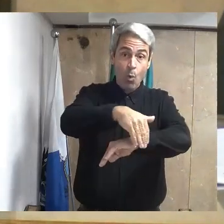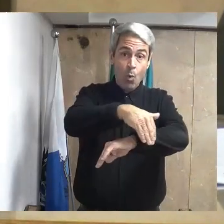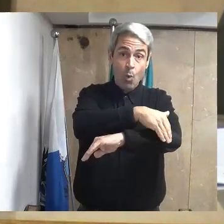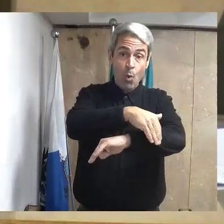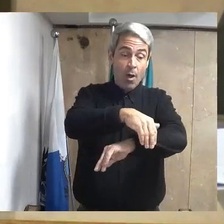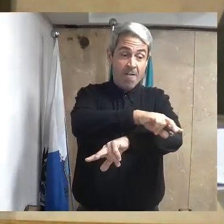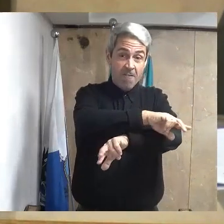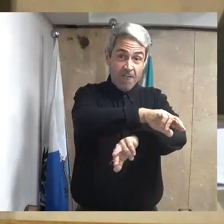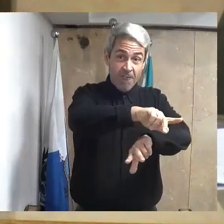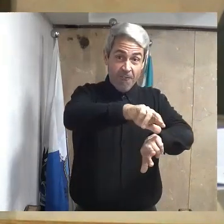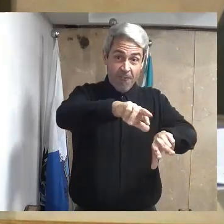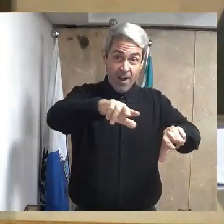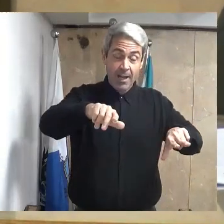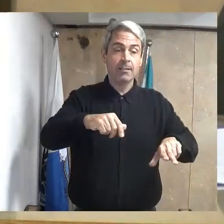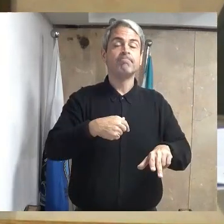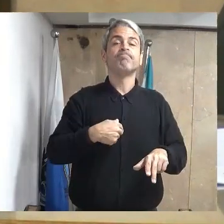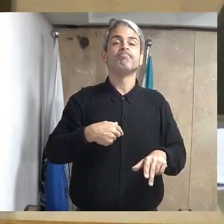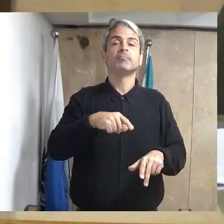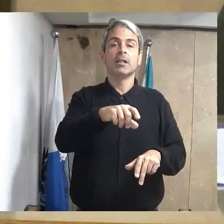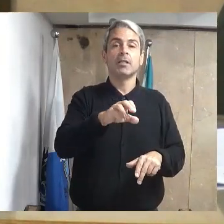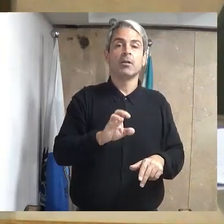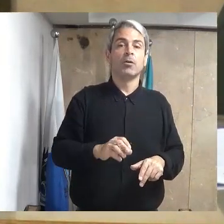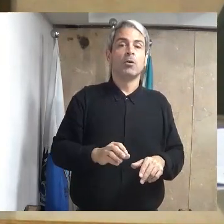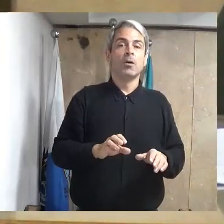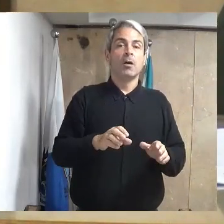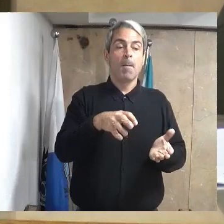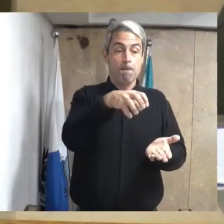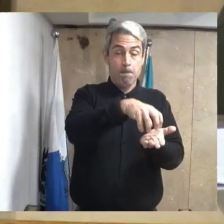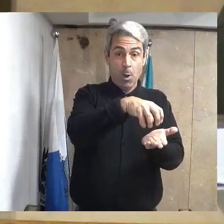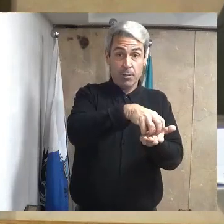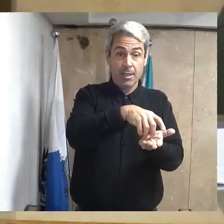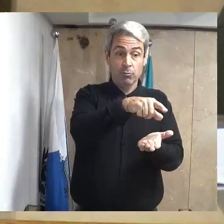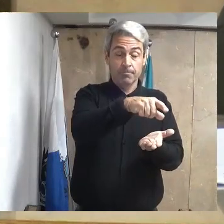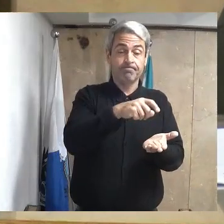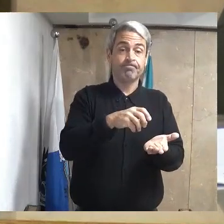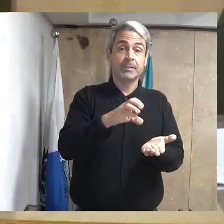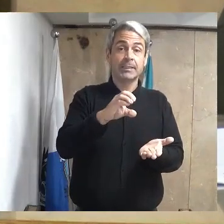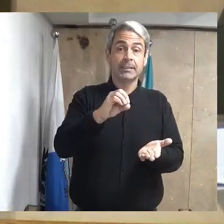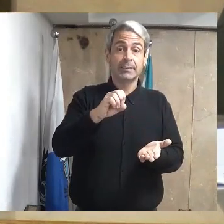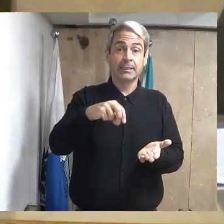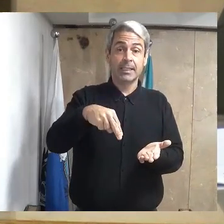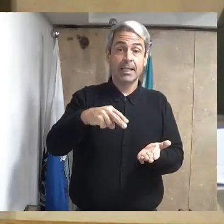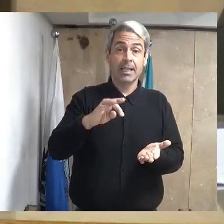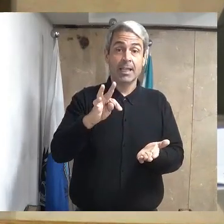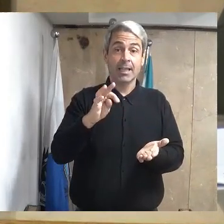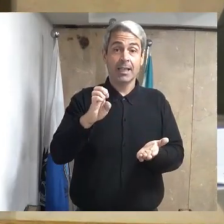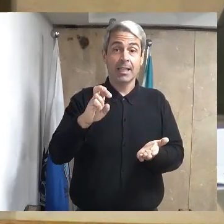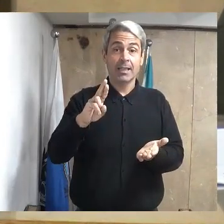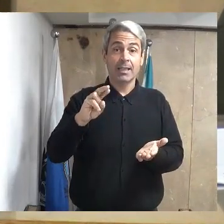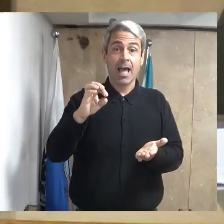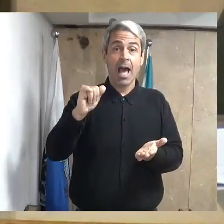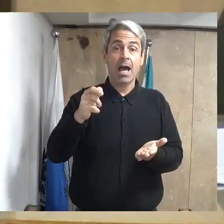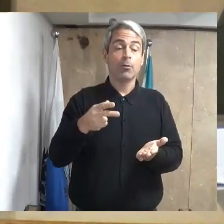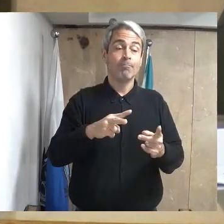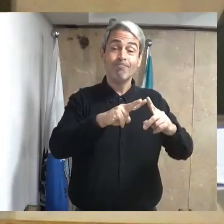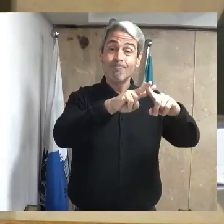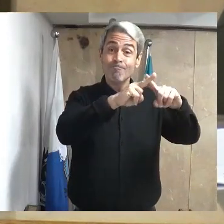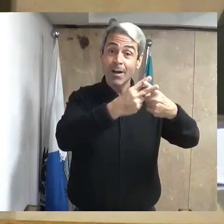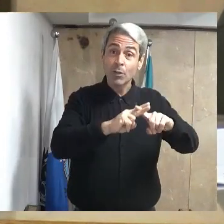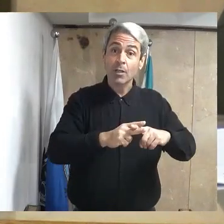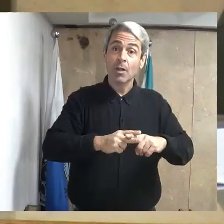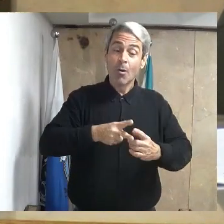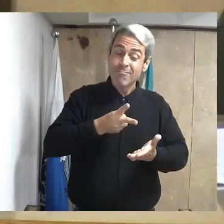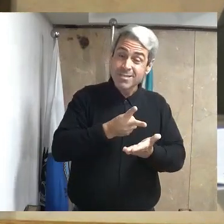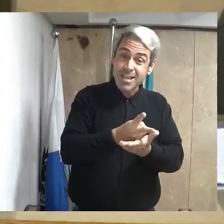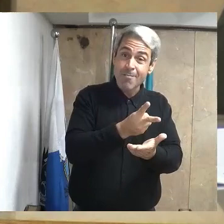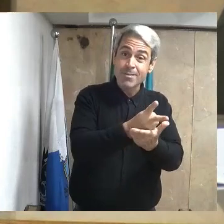Floresta e Doutor Raul Camargo, bairro Centenário, primeiro distrito deste município, sejam incluídas no cronograma de manutenção periódica